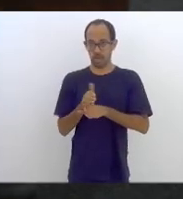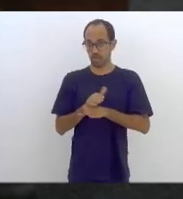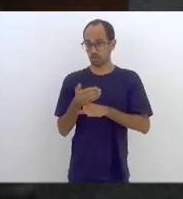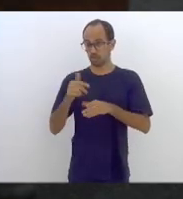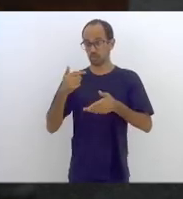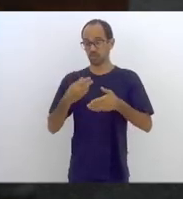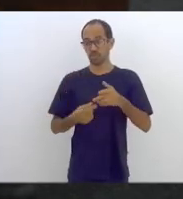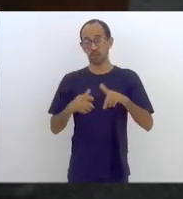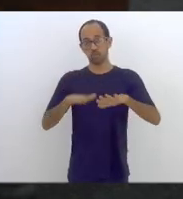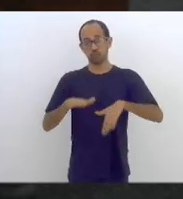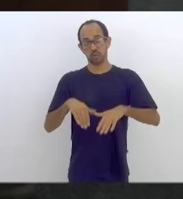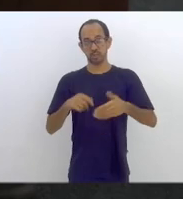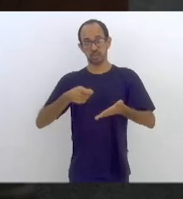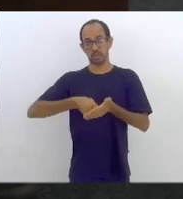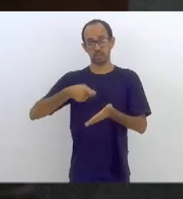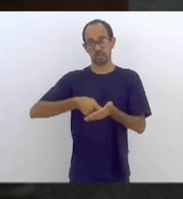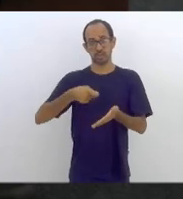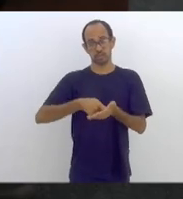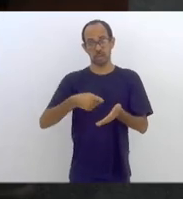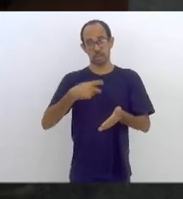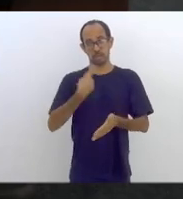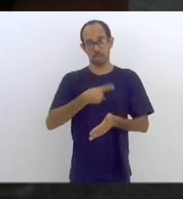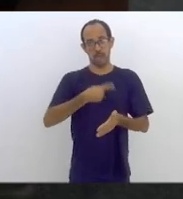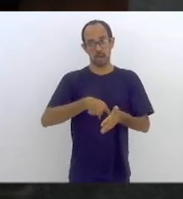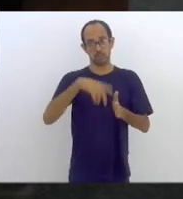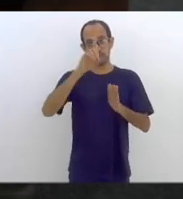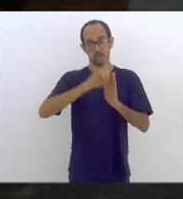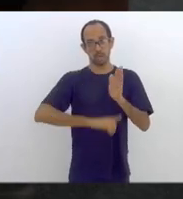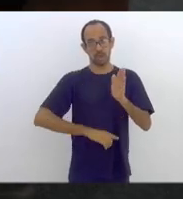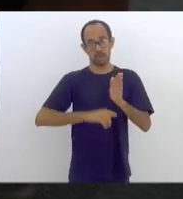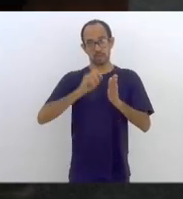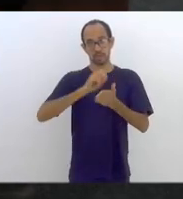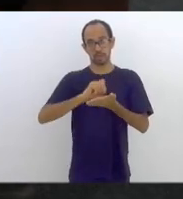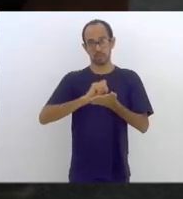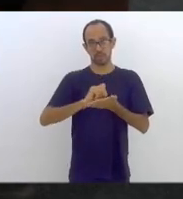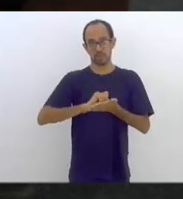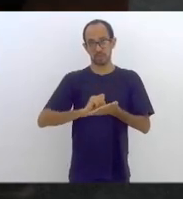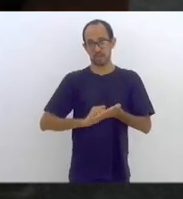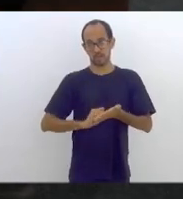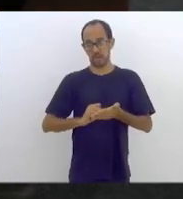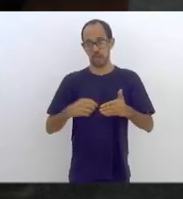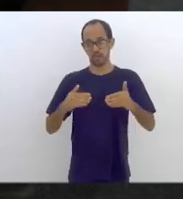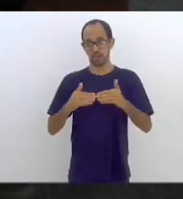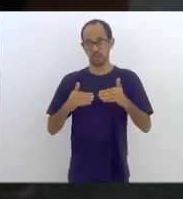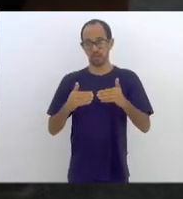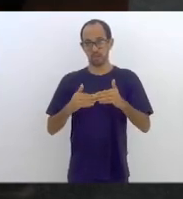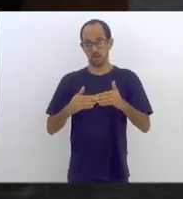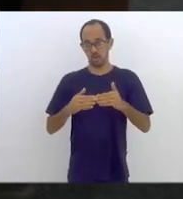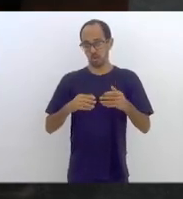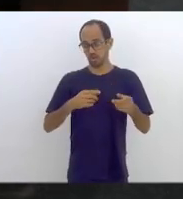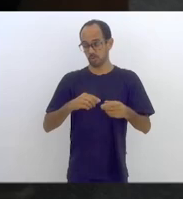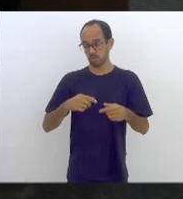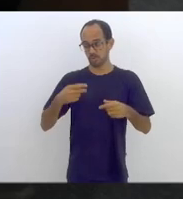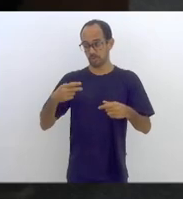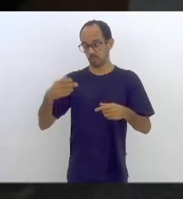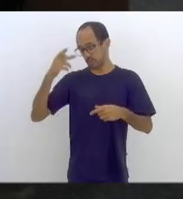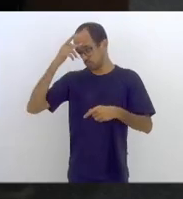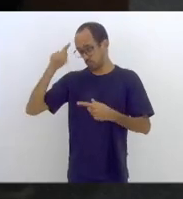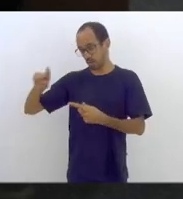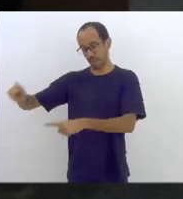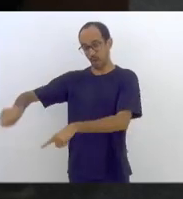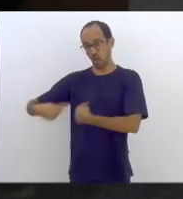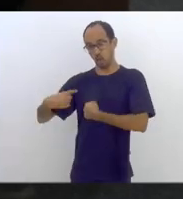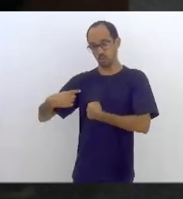ser exigido uma declaração escrita né é a favor do seu agressor que poderá